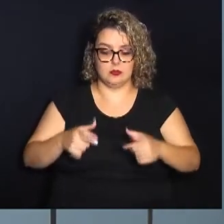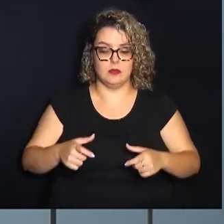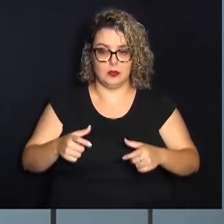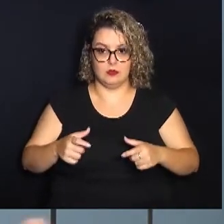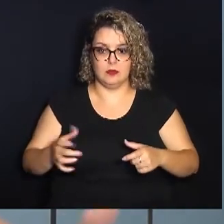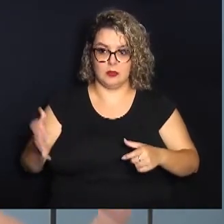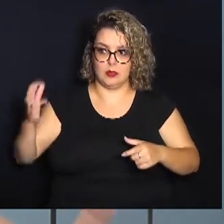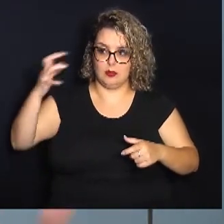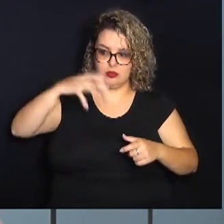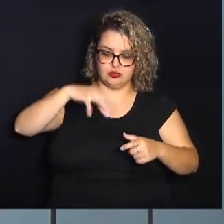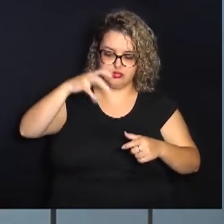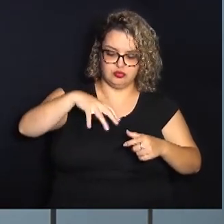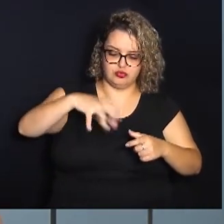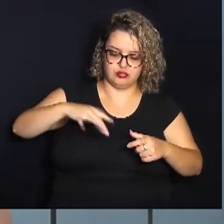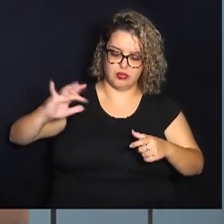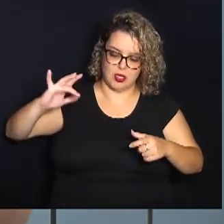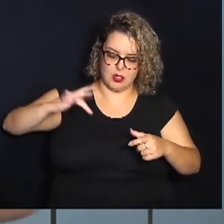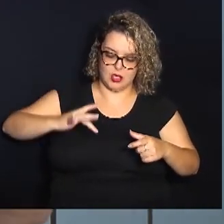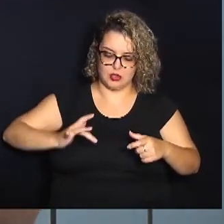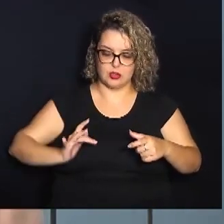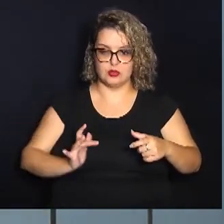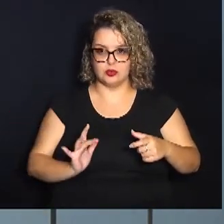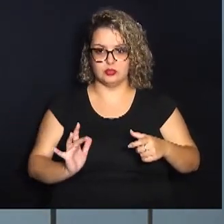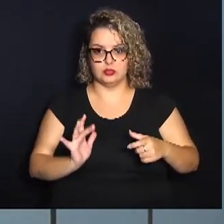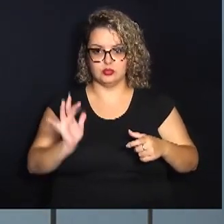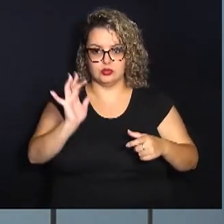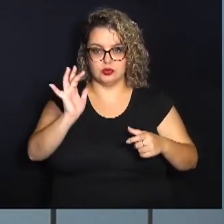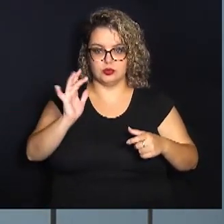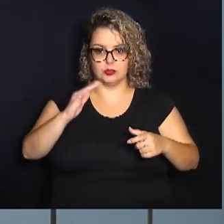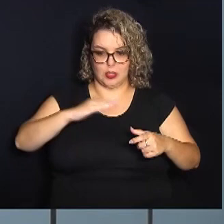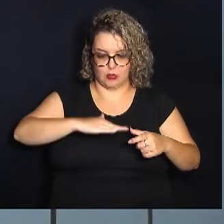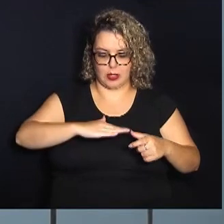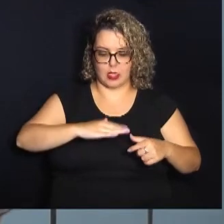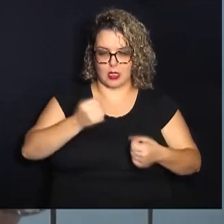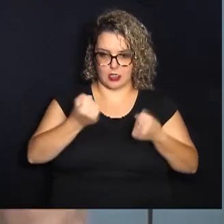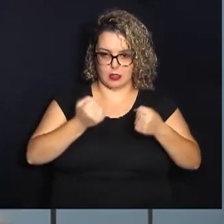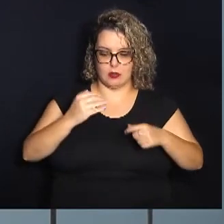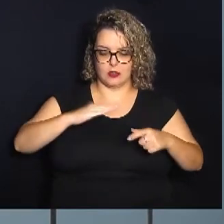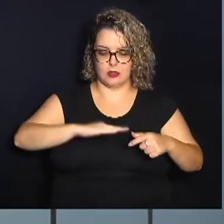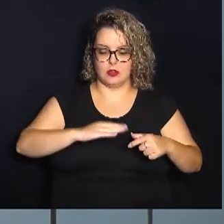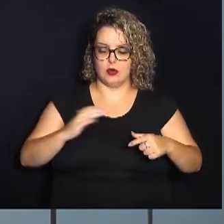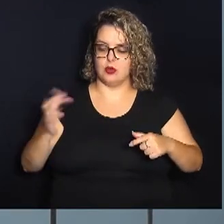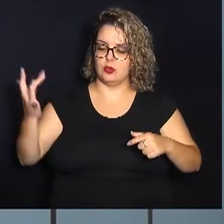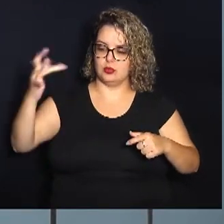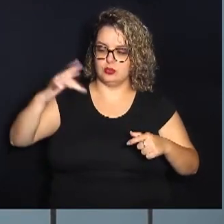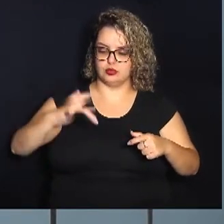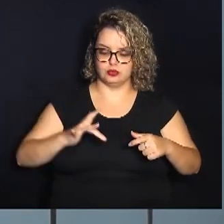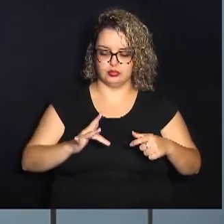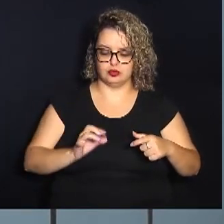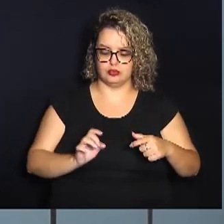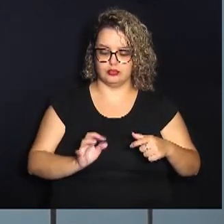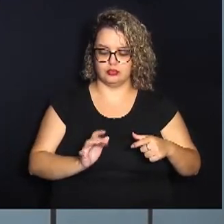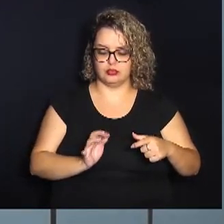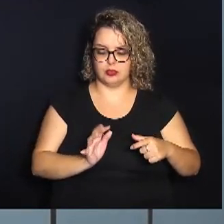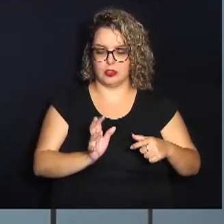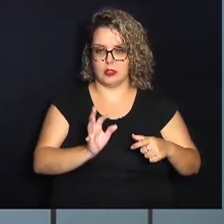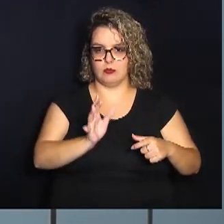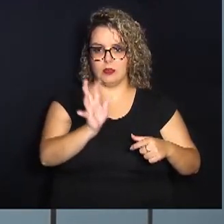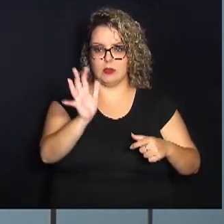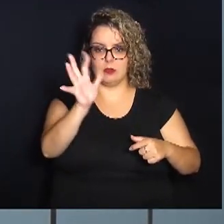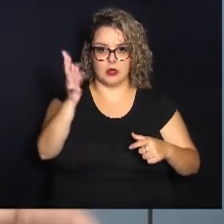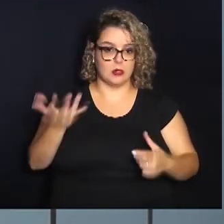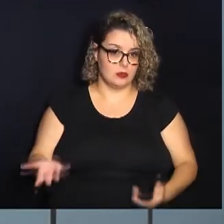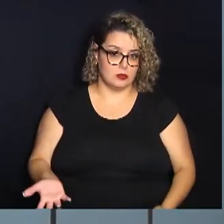É propício para a criação, para o ovo ali ser chocado e